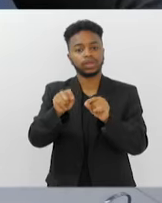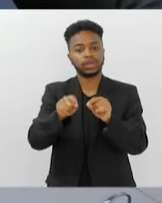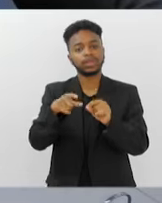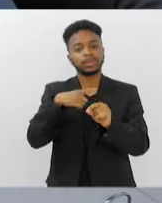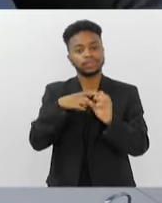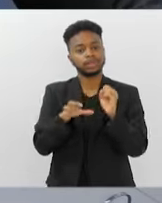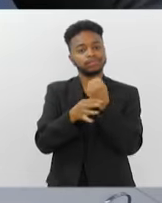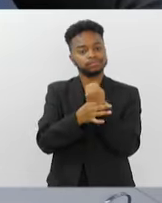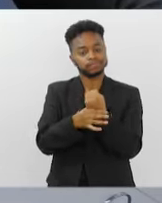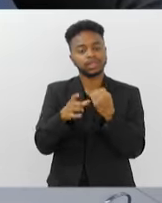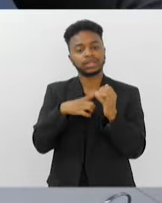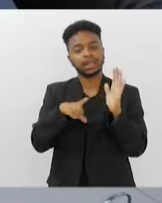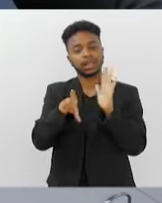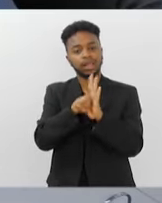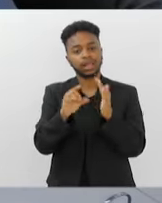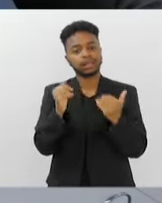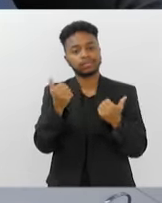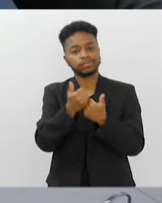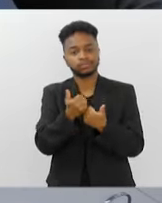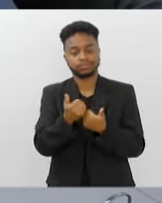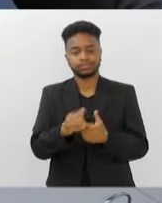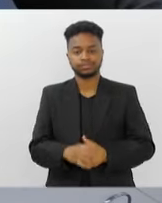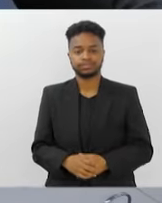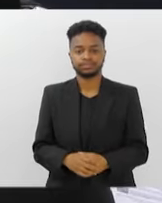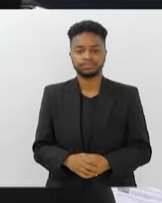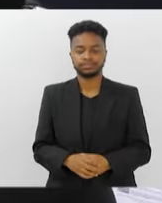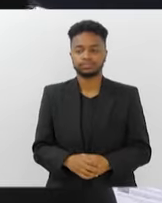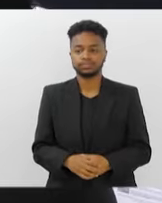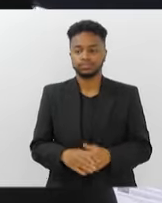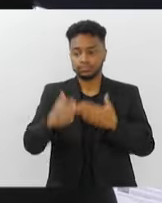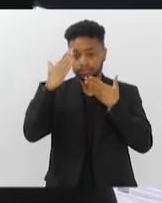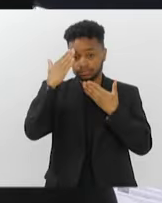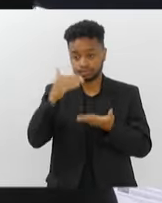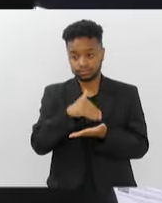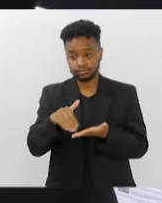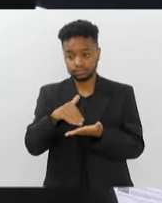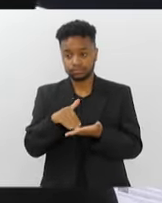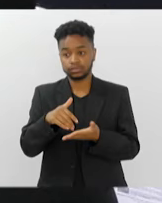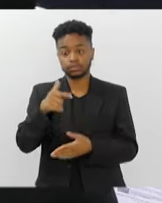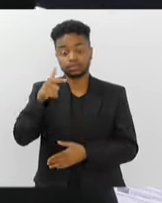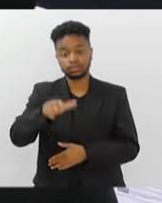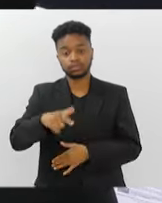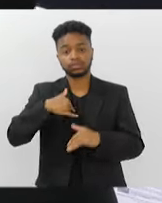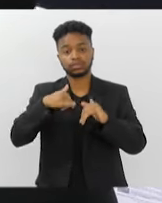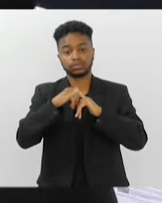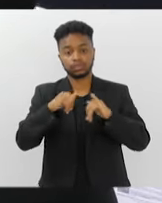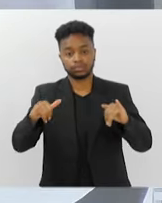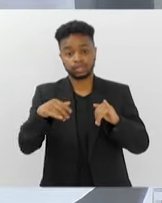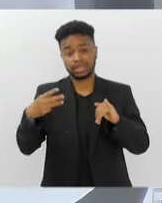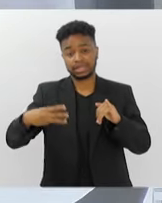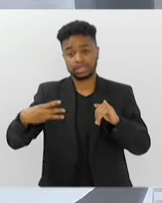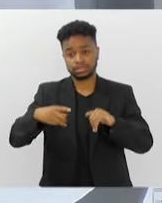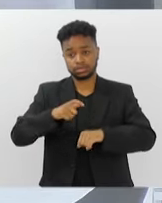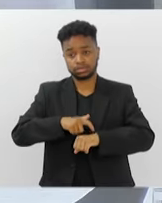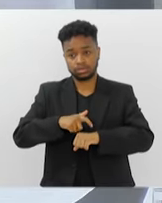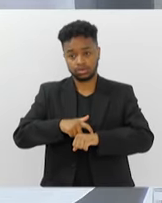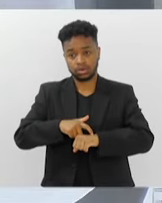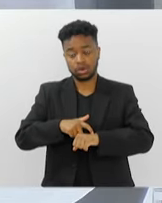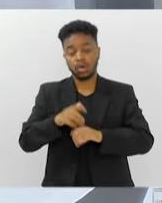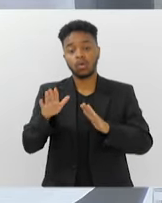amparado legalmente por todo o estado Obrigado secretário Mais uma vez vou reforçar Pela terceira vez o